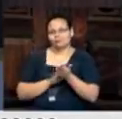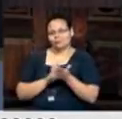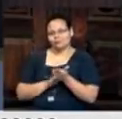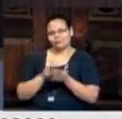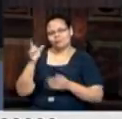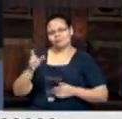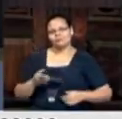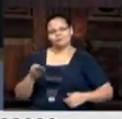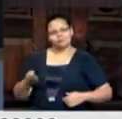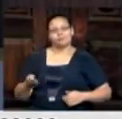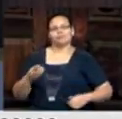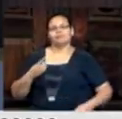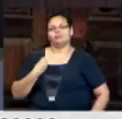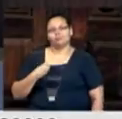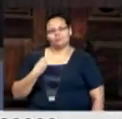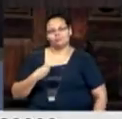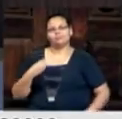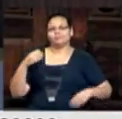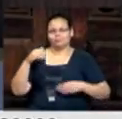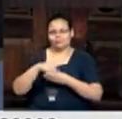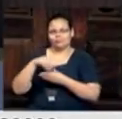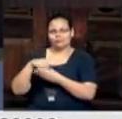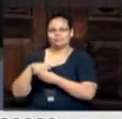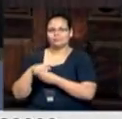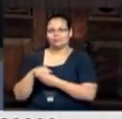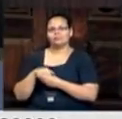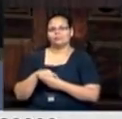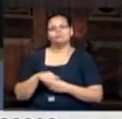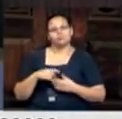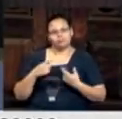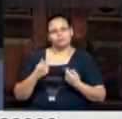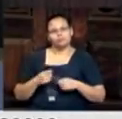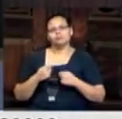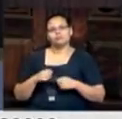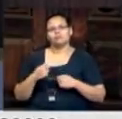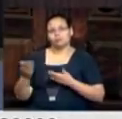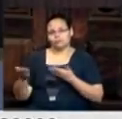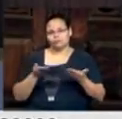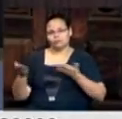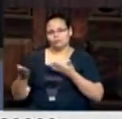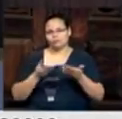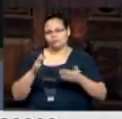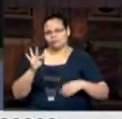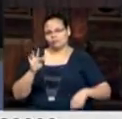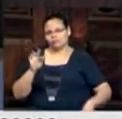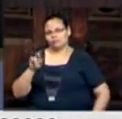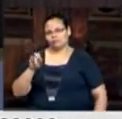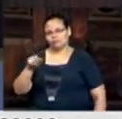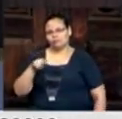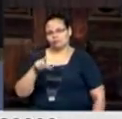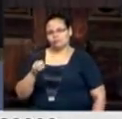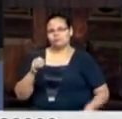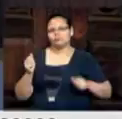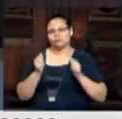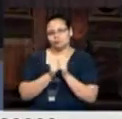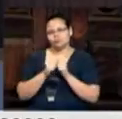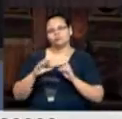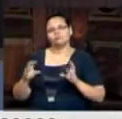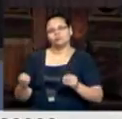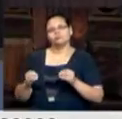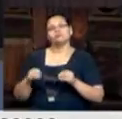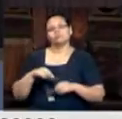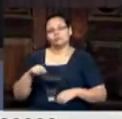Freixo pela sua participação nas eleições e é assim que tem que ser. E convidei o deputado Marcelo Freixo, junto com todos nós,